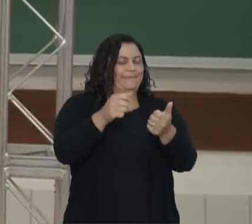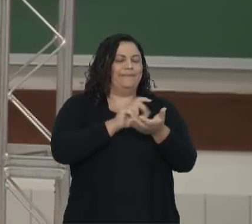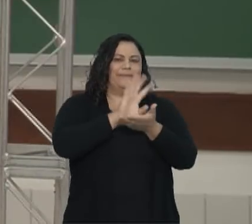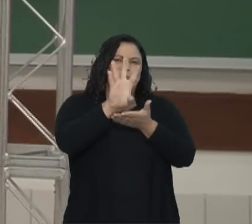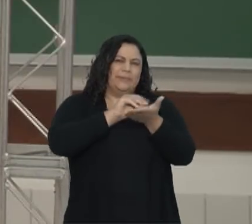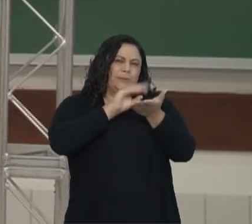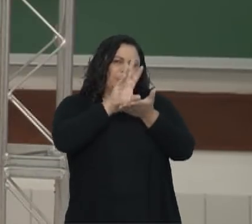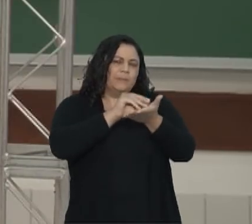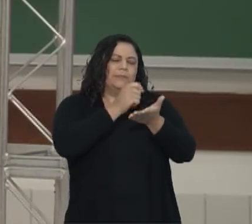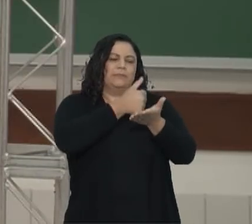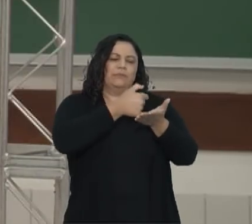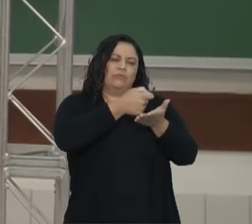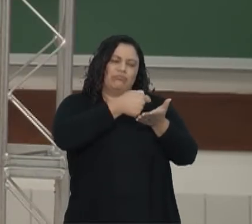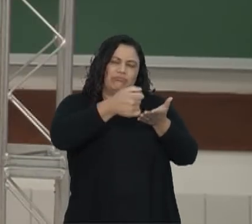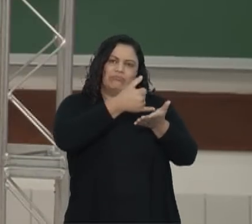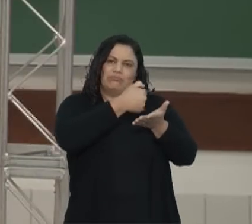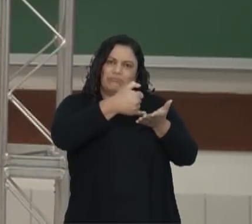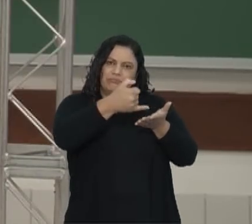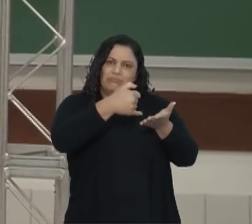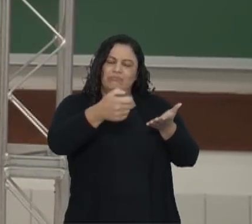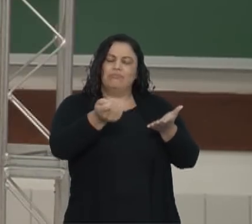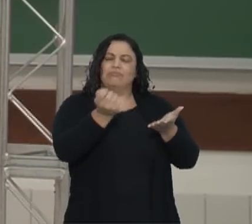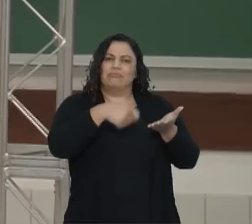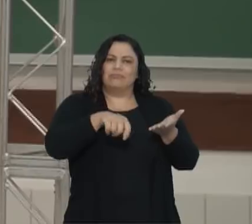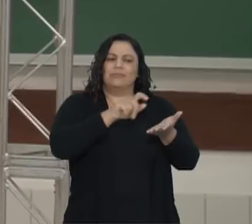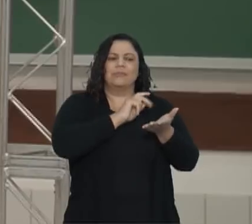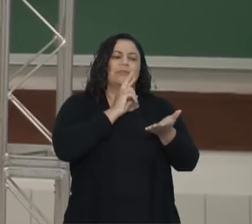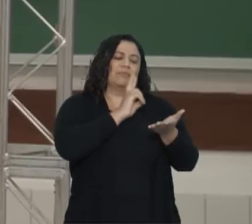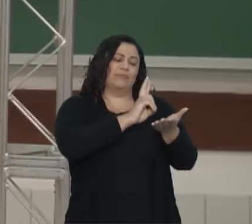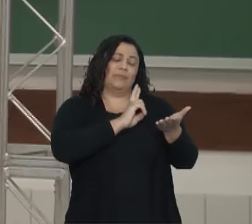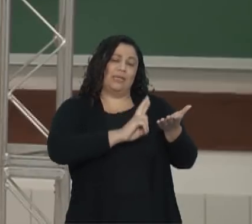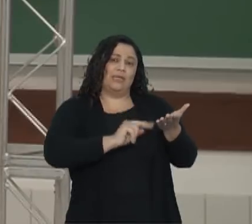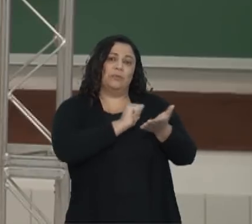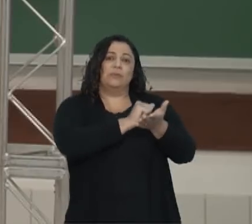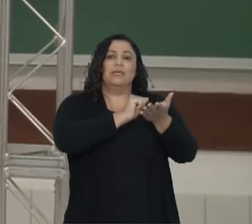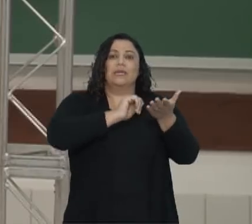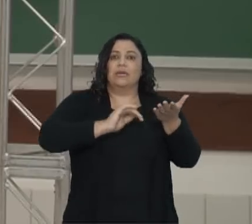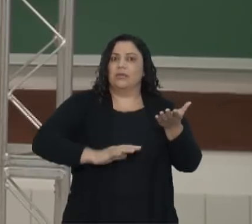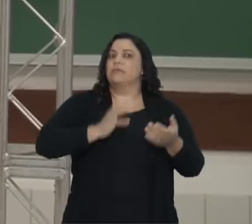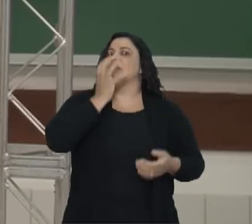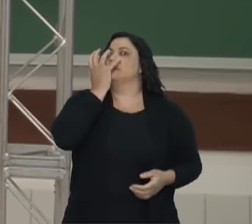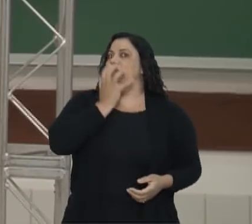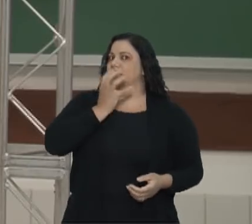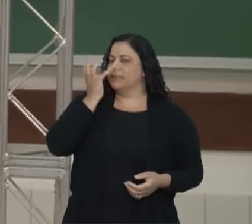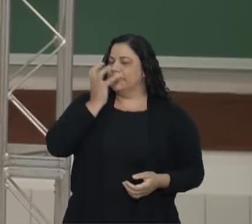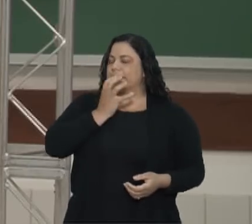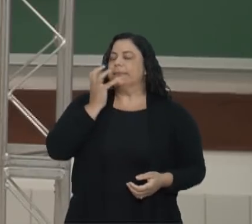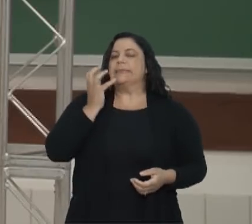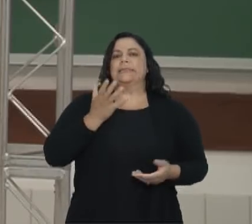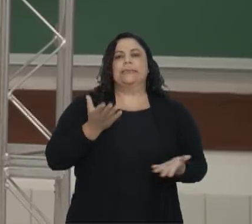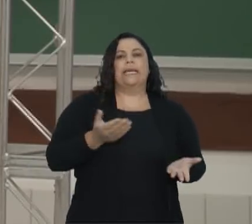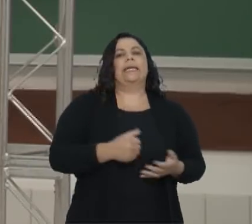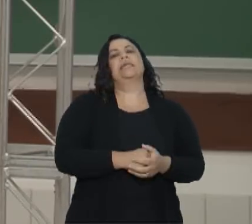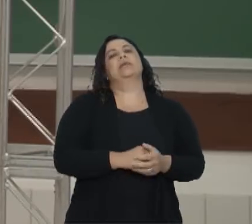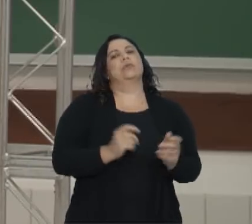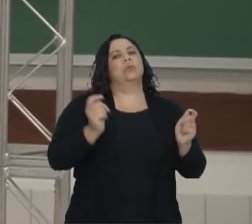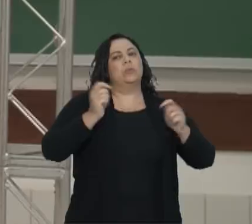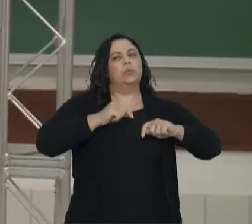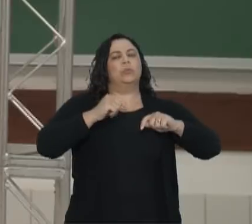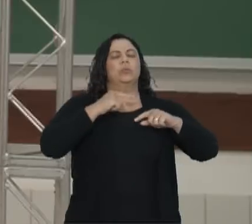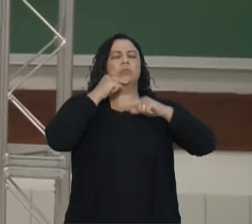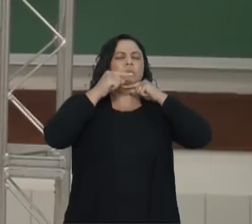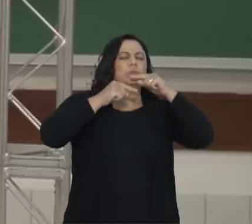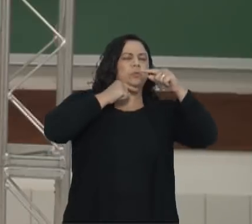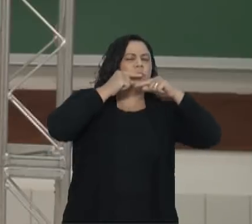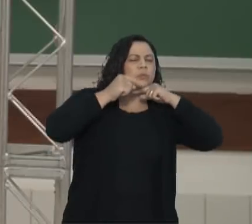anotações, ir respondendo os exercícios, levar bem a sério, porque aí isso ajuda vocês a tirarem as dúvidas no decorrer até